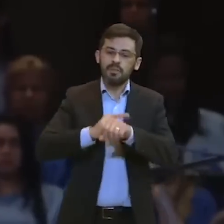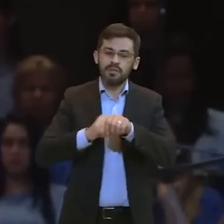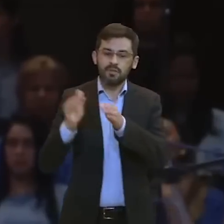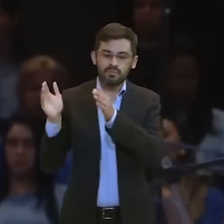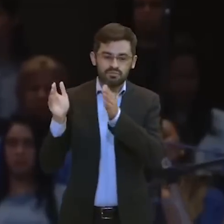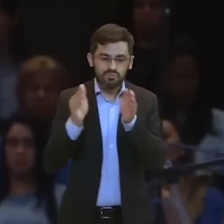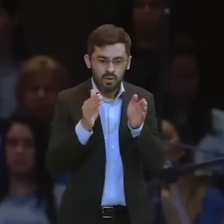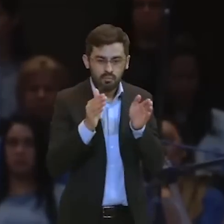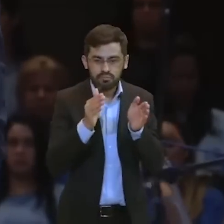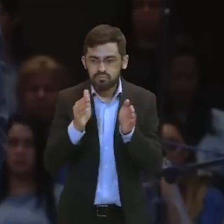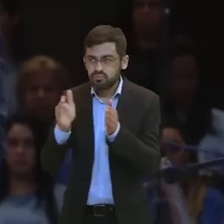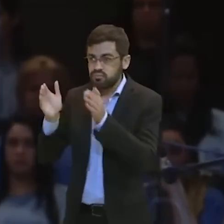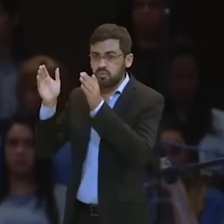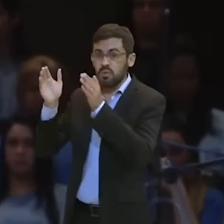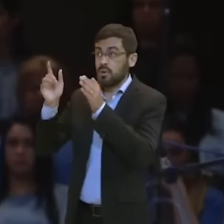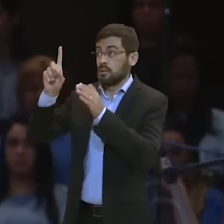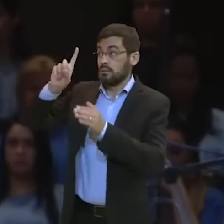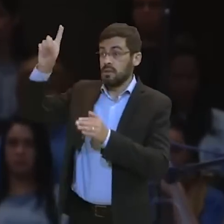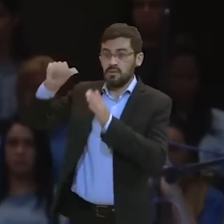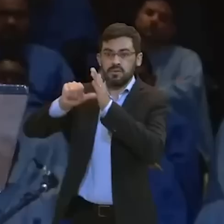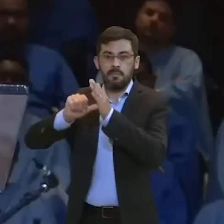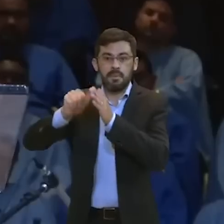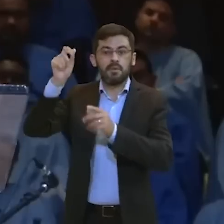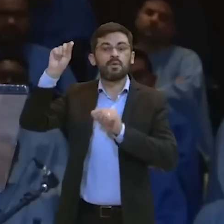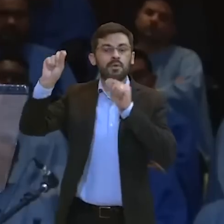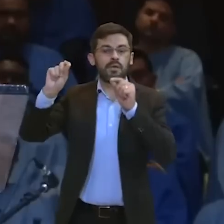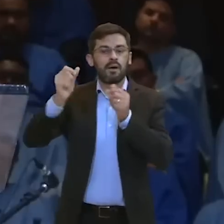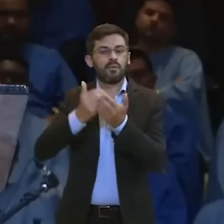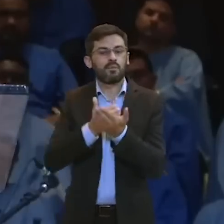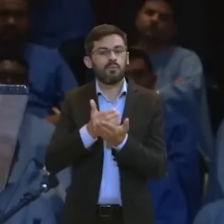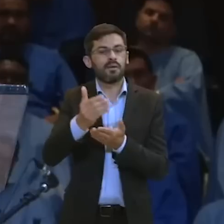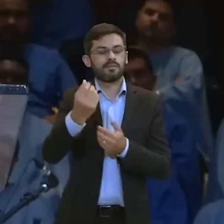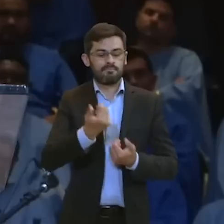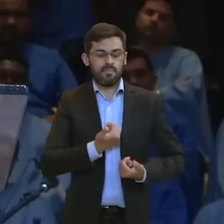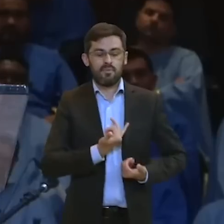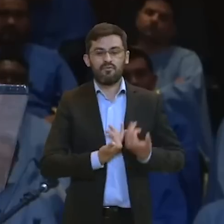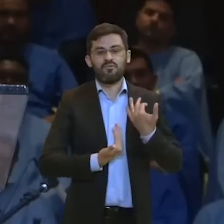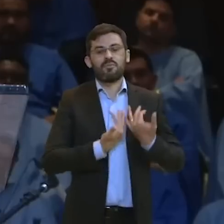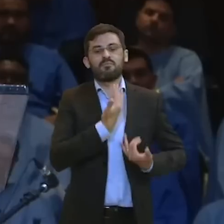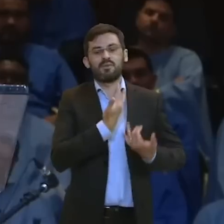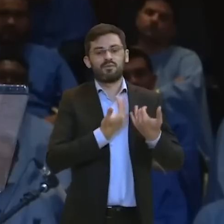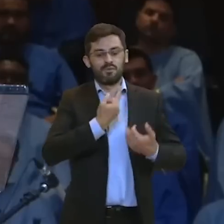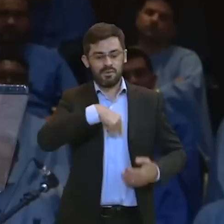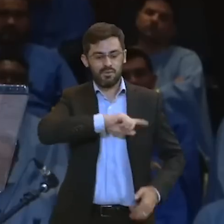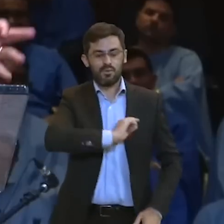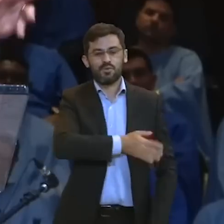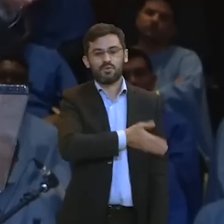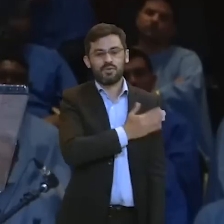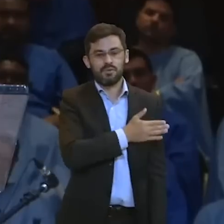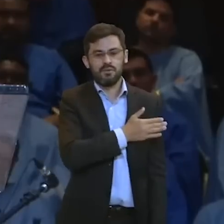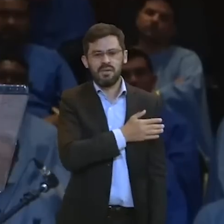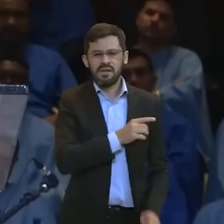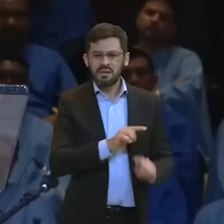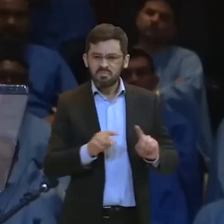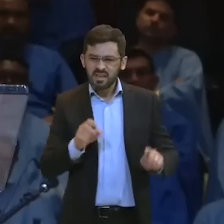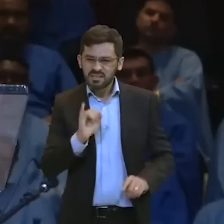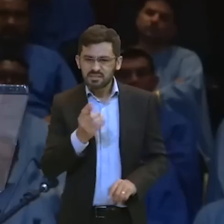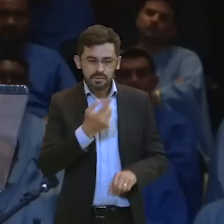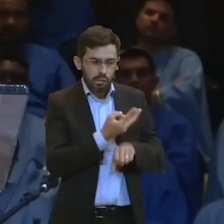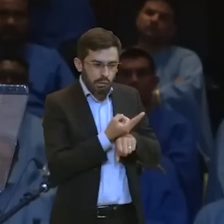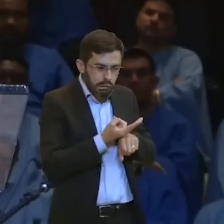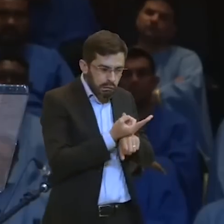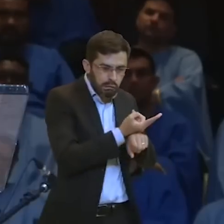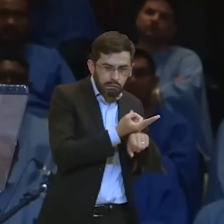em primeiro lugar, o avivamento nasce no nosso coração. Mas enquanto a gente está procurando tantas